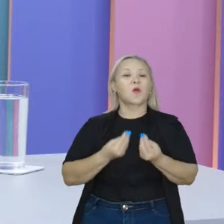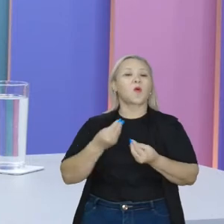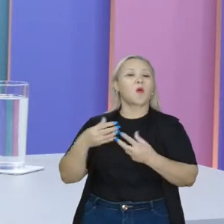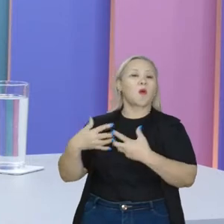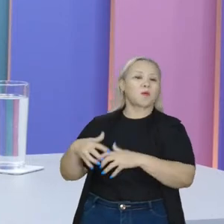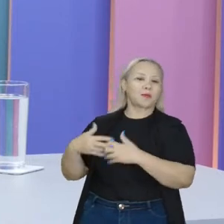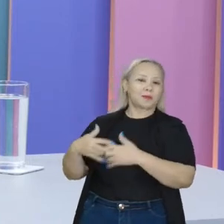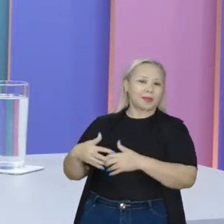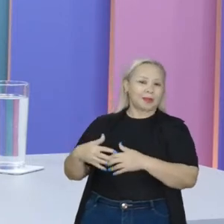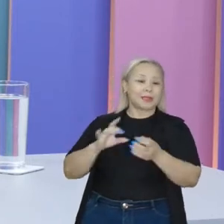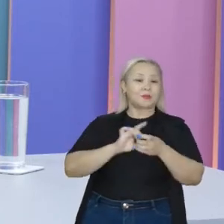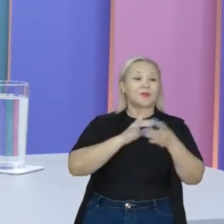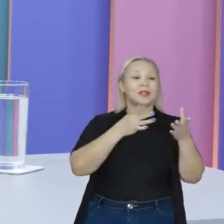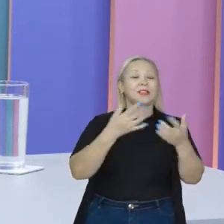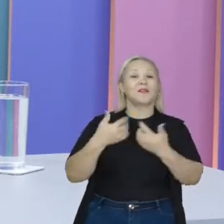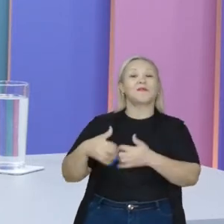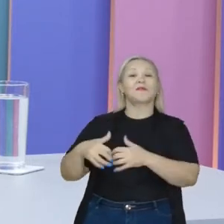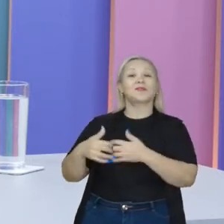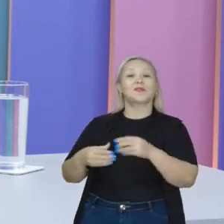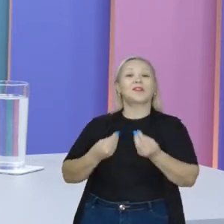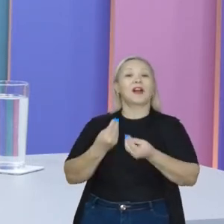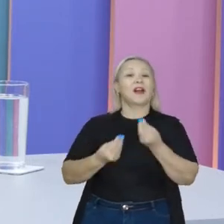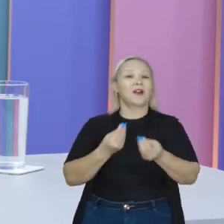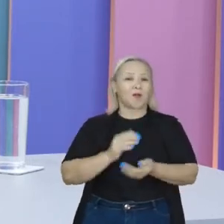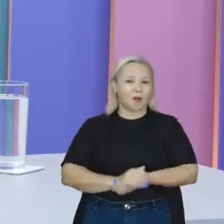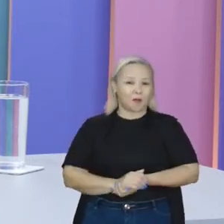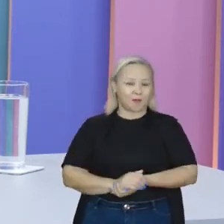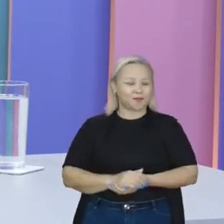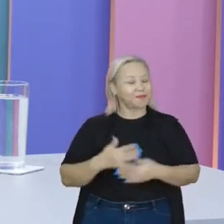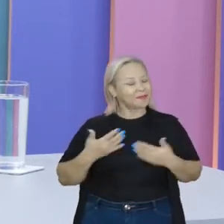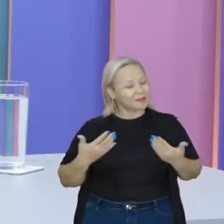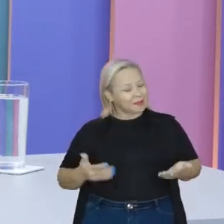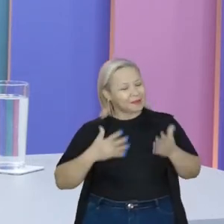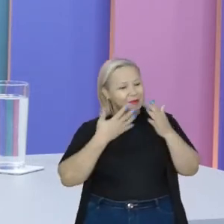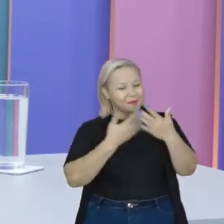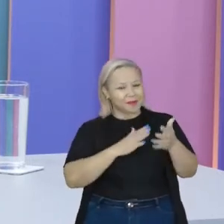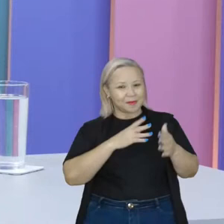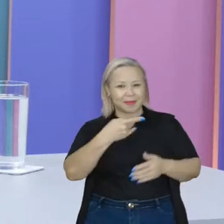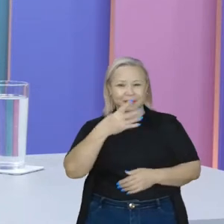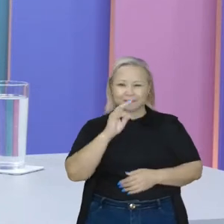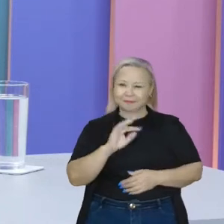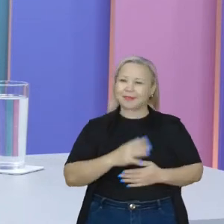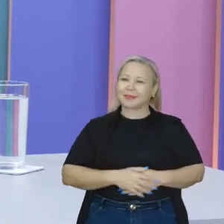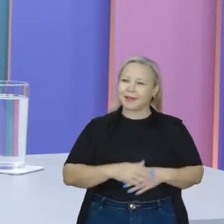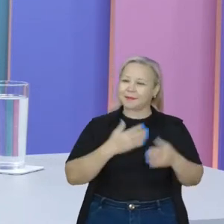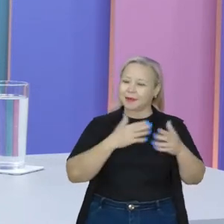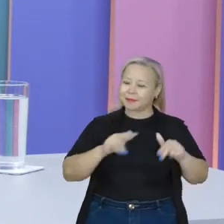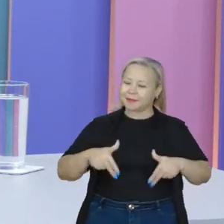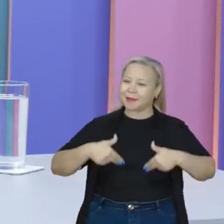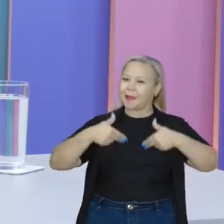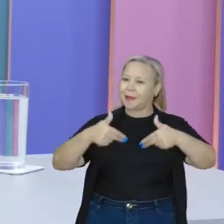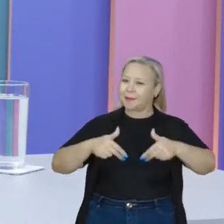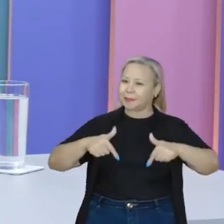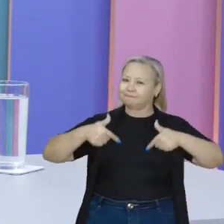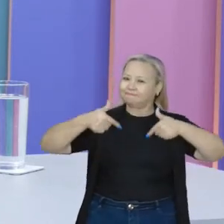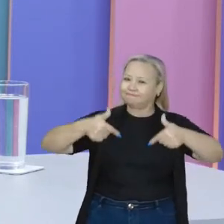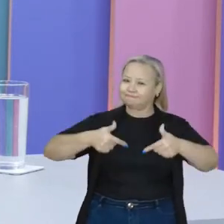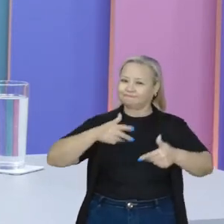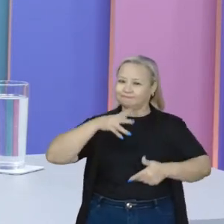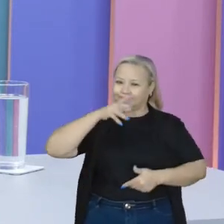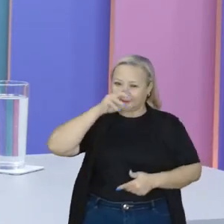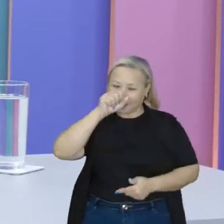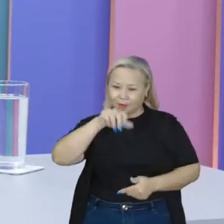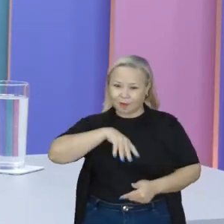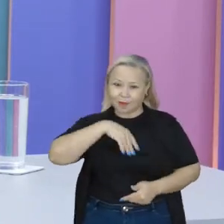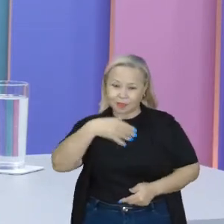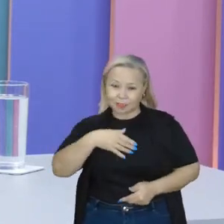democracia não vai existir. Parabéns, PT, parabéns por essa militância aguerrida, parabéns